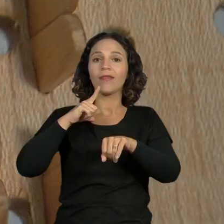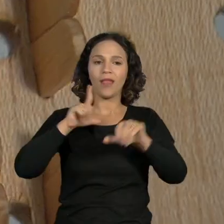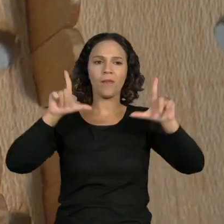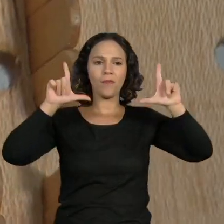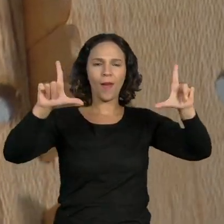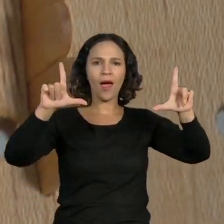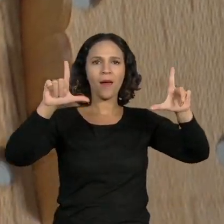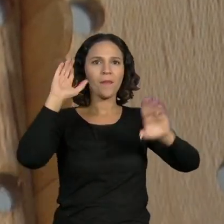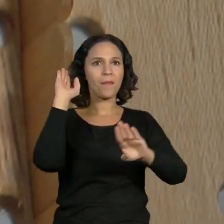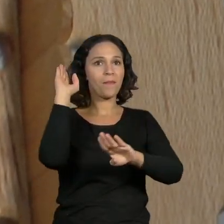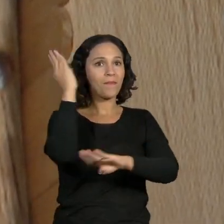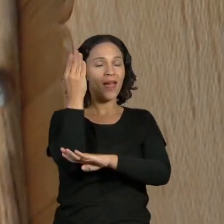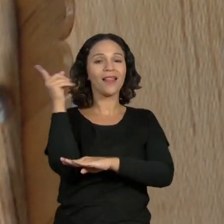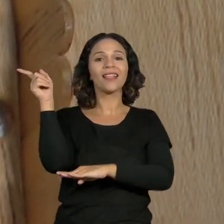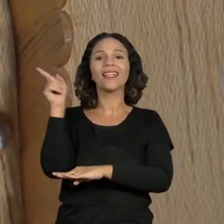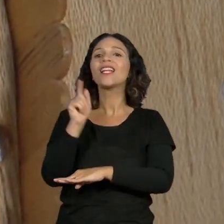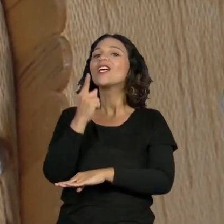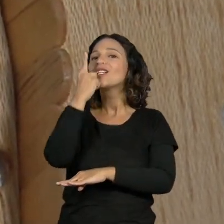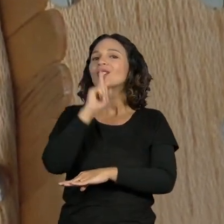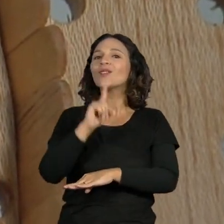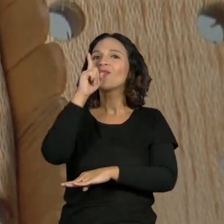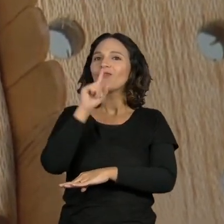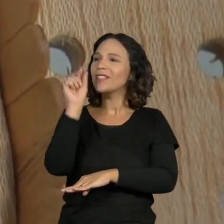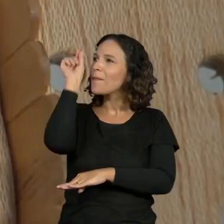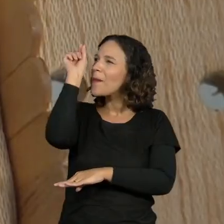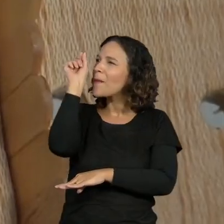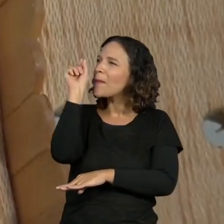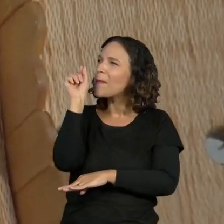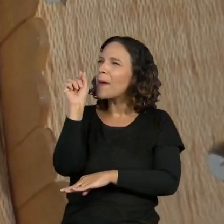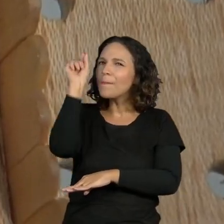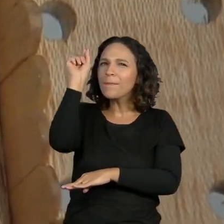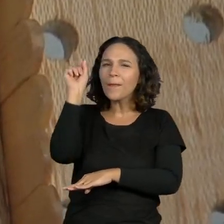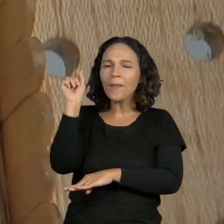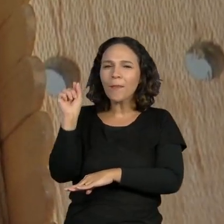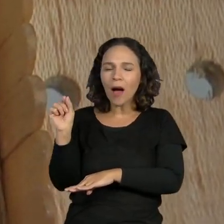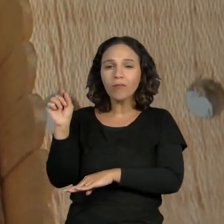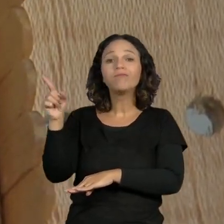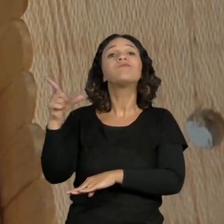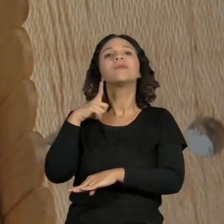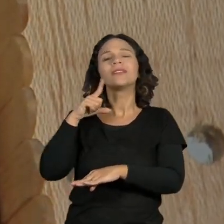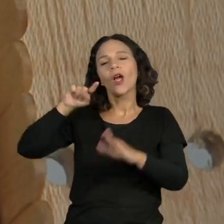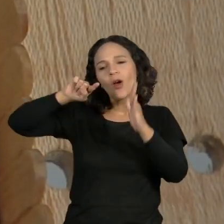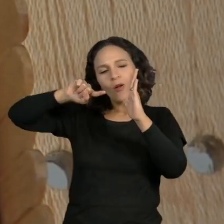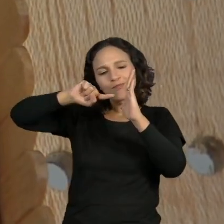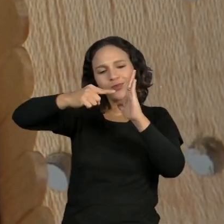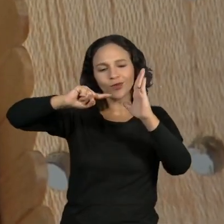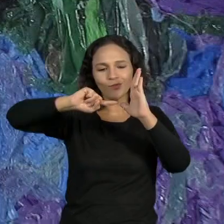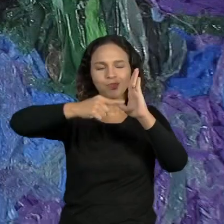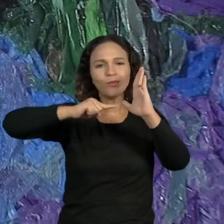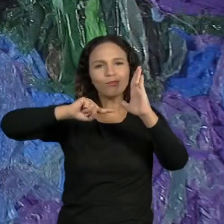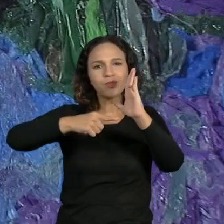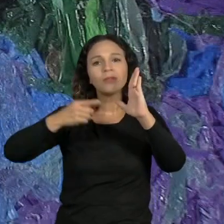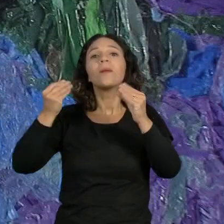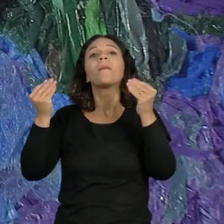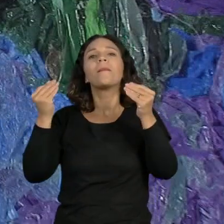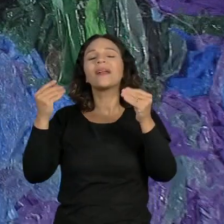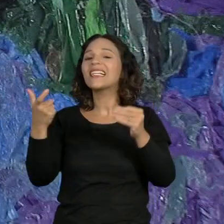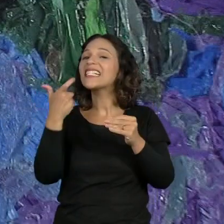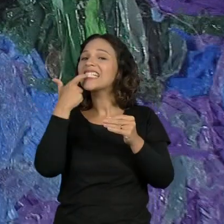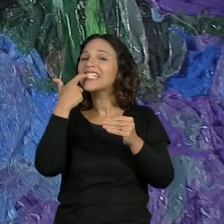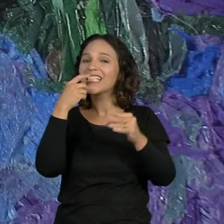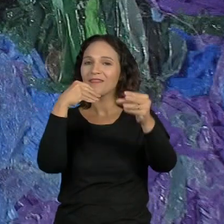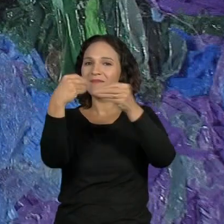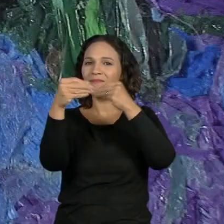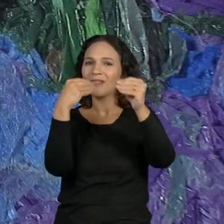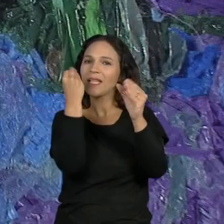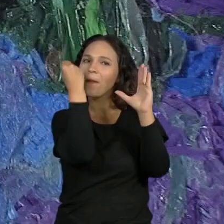madeira. Com palitos de sorvete, o desenho é recriado com uma pequena profundidade para que possa receber